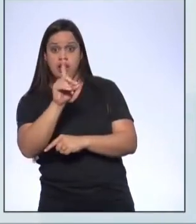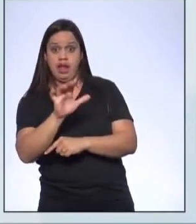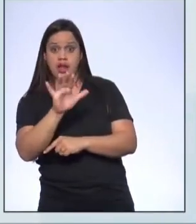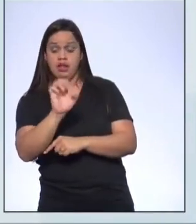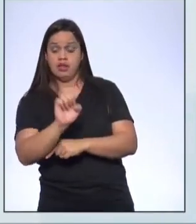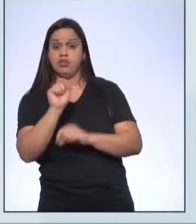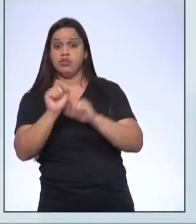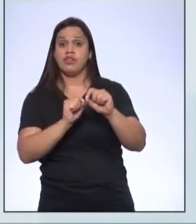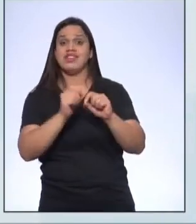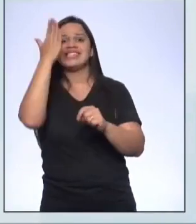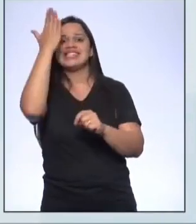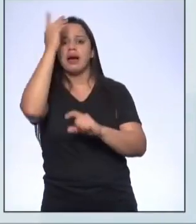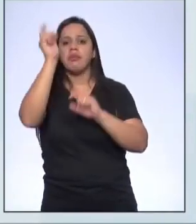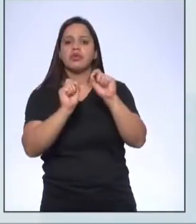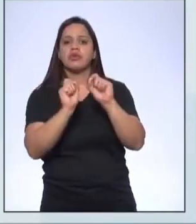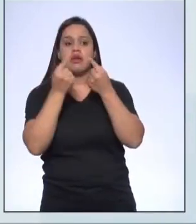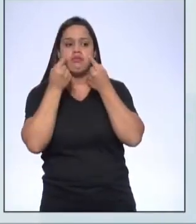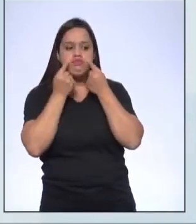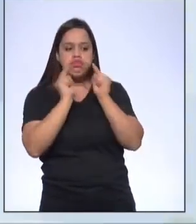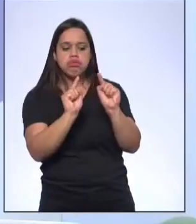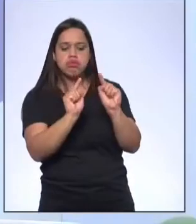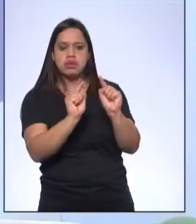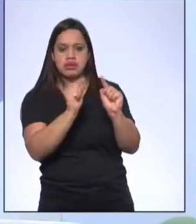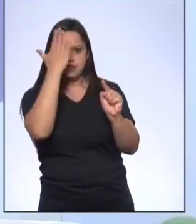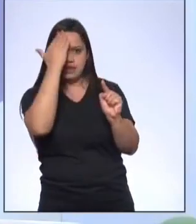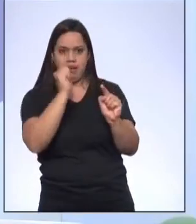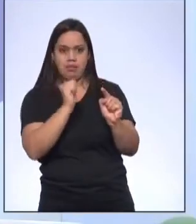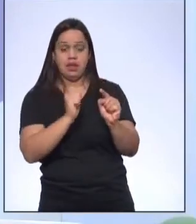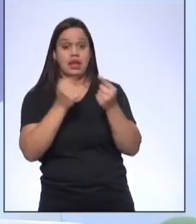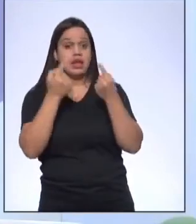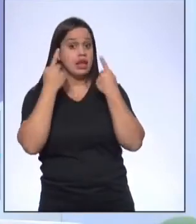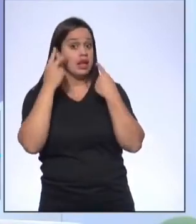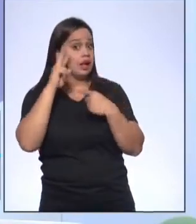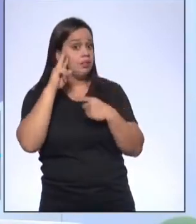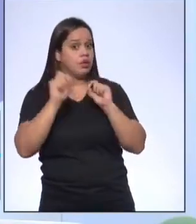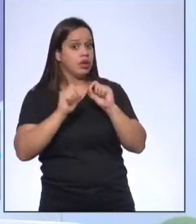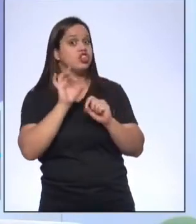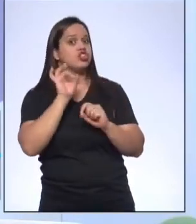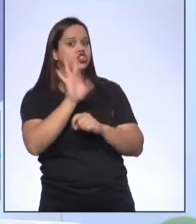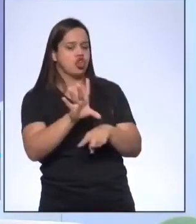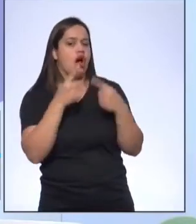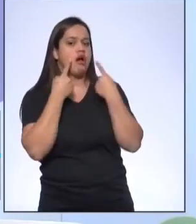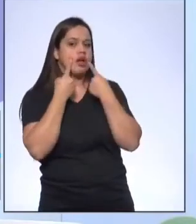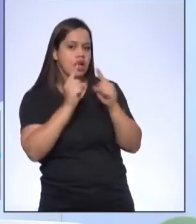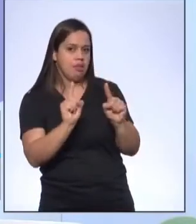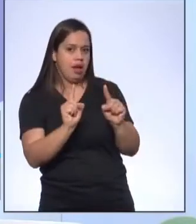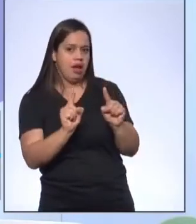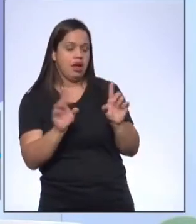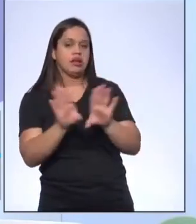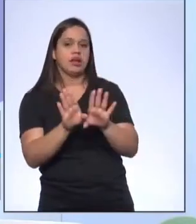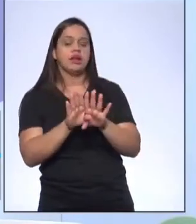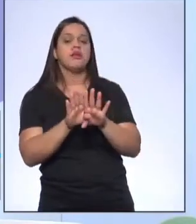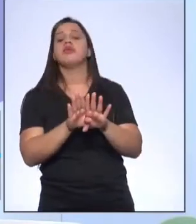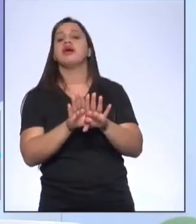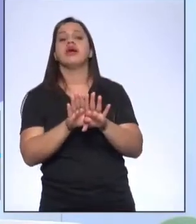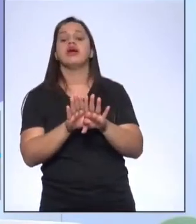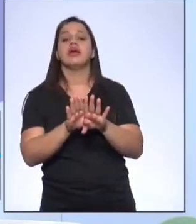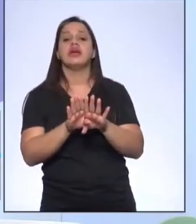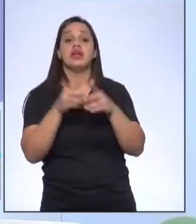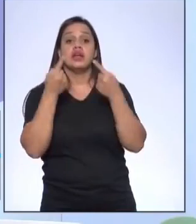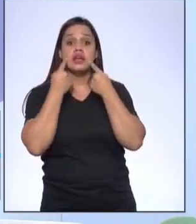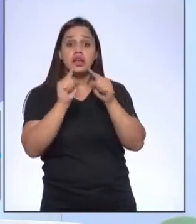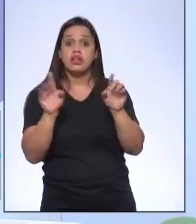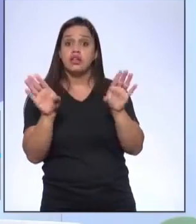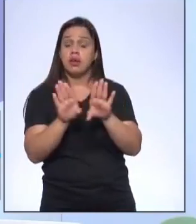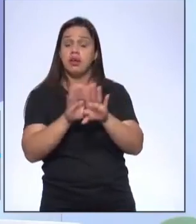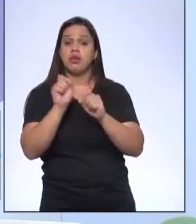utilizar a crítica, né? Isso. Lembrando que crítica pode ser apenas reclamar, E crítica pode ser eu pontuar alguma coisa